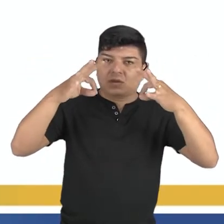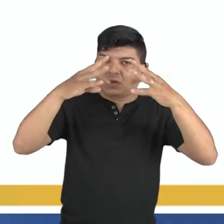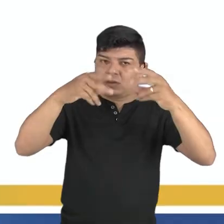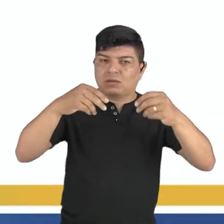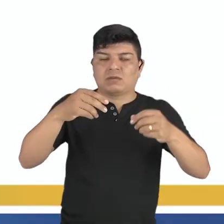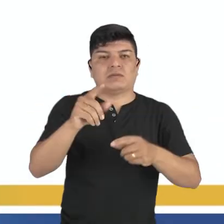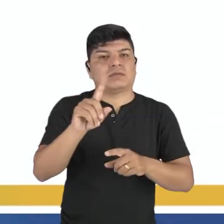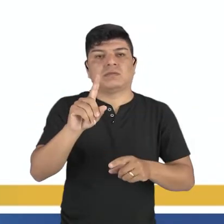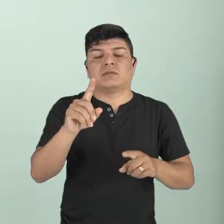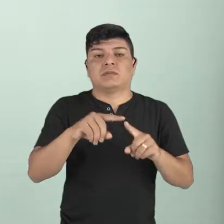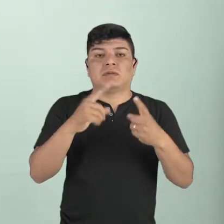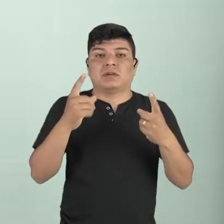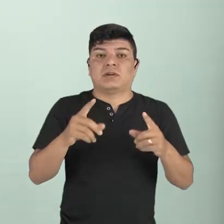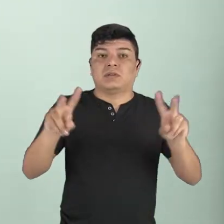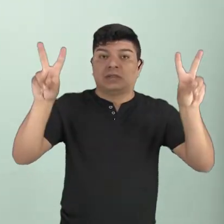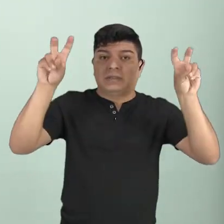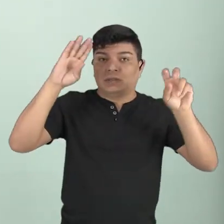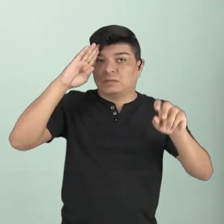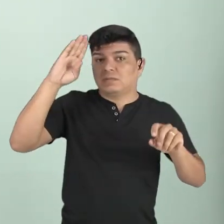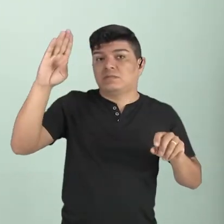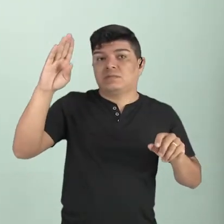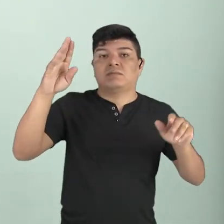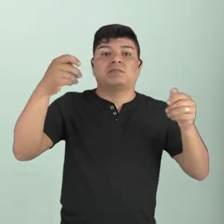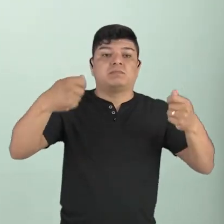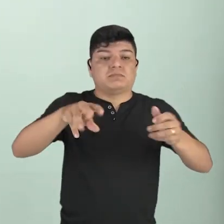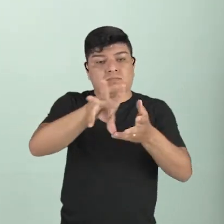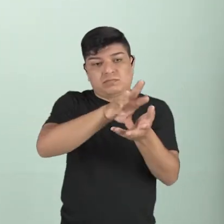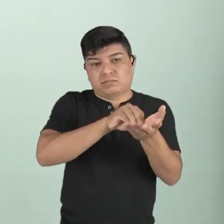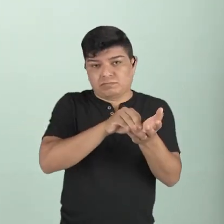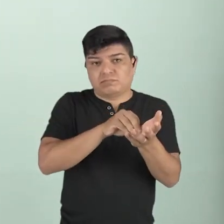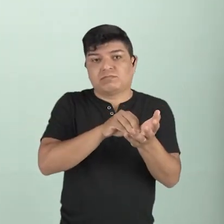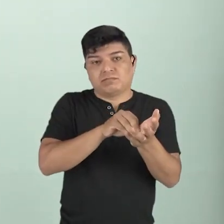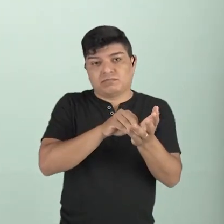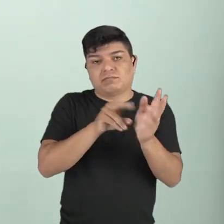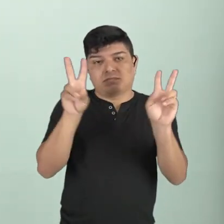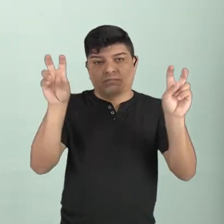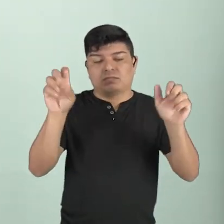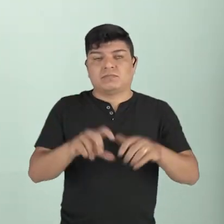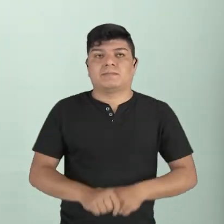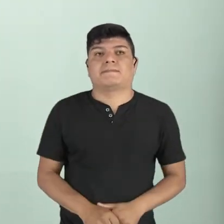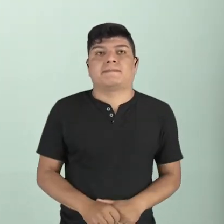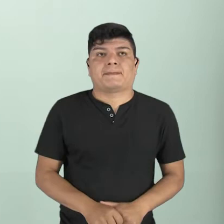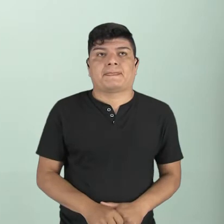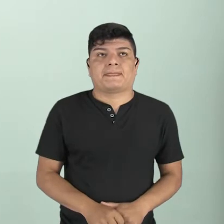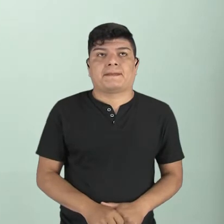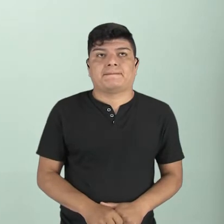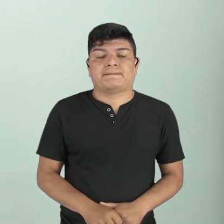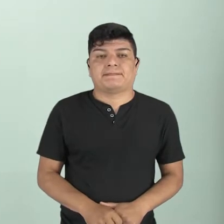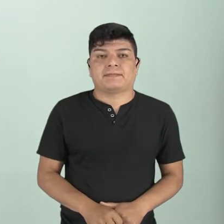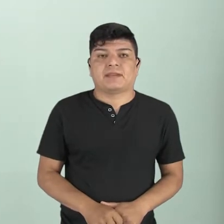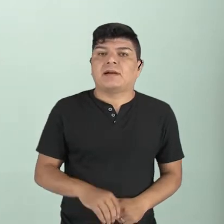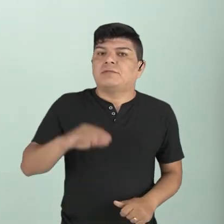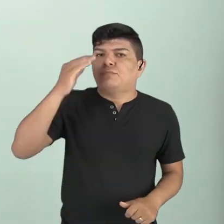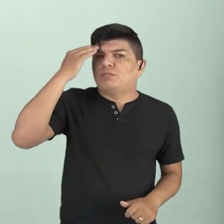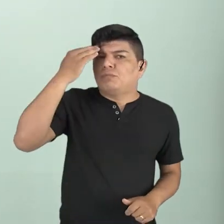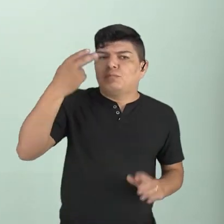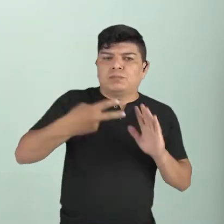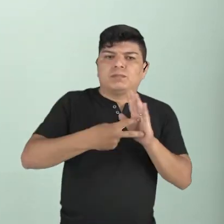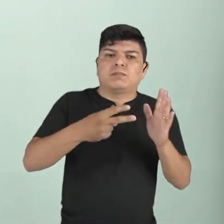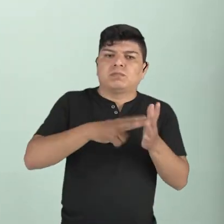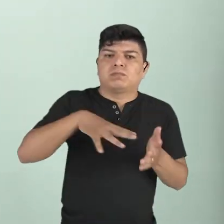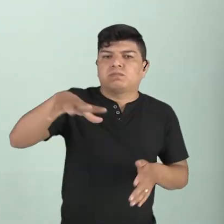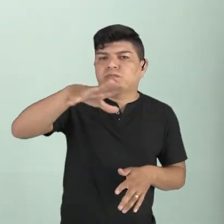mas a respeito daquele subtítulo. Então, copiem títulos, subtítulos. Sem compreender o sentido global,